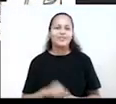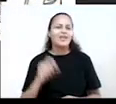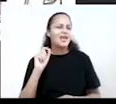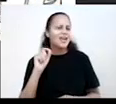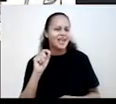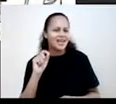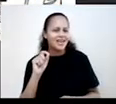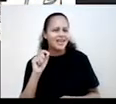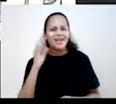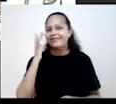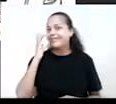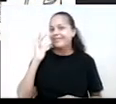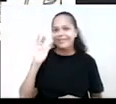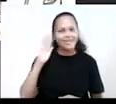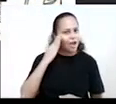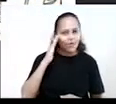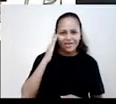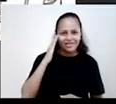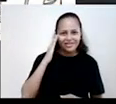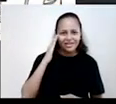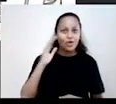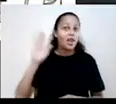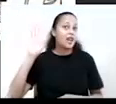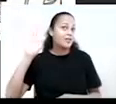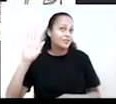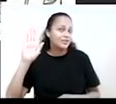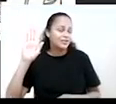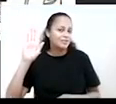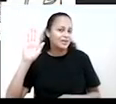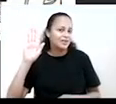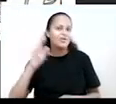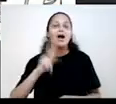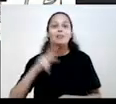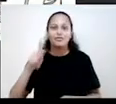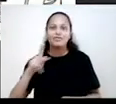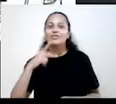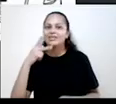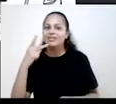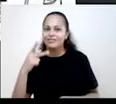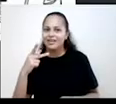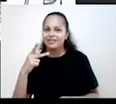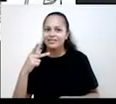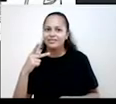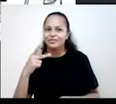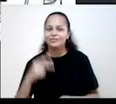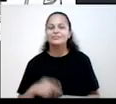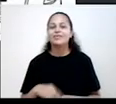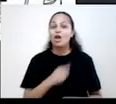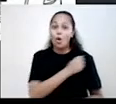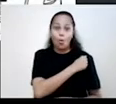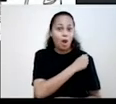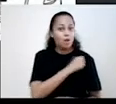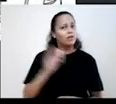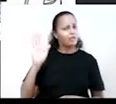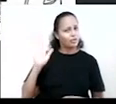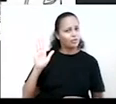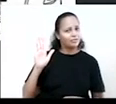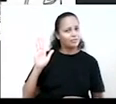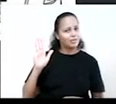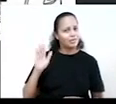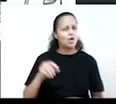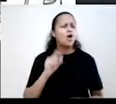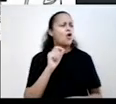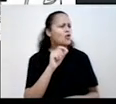Quem não entendeu, levante a mão, né? A professora está dizendo. E aí, o Manolito levantou a mão. O que você não